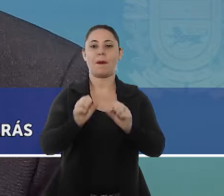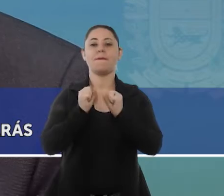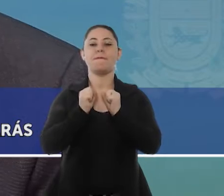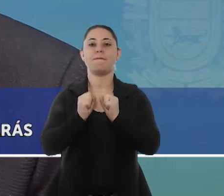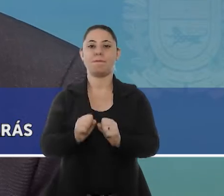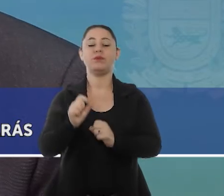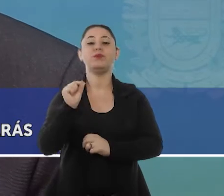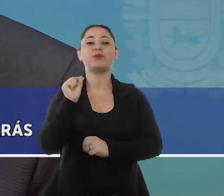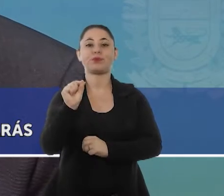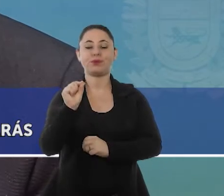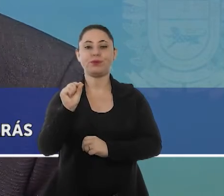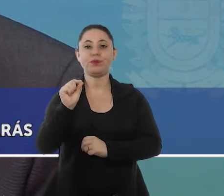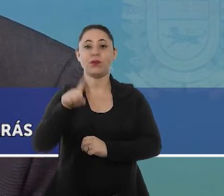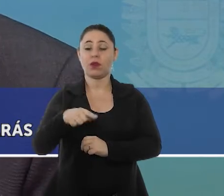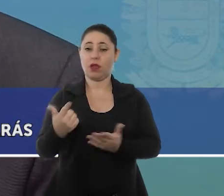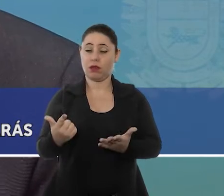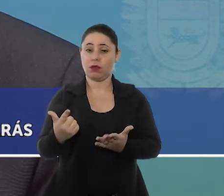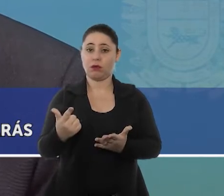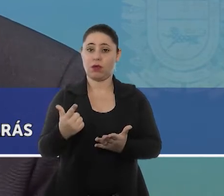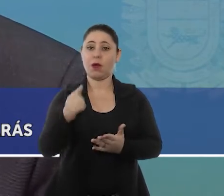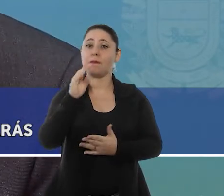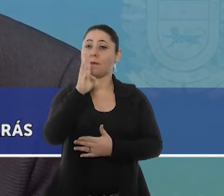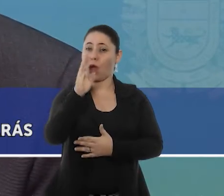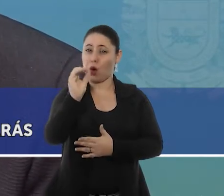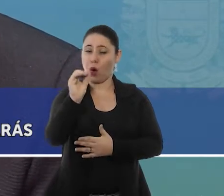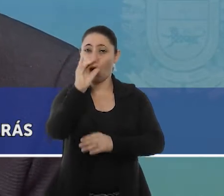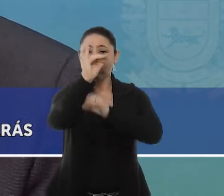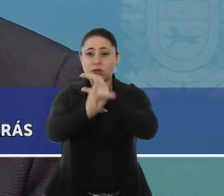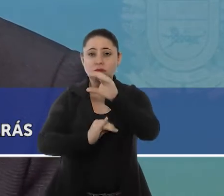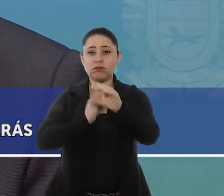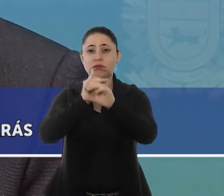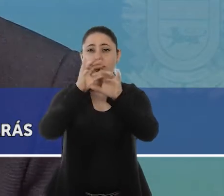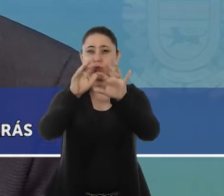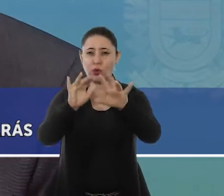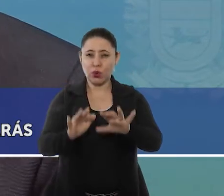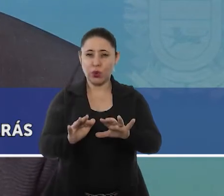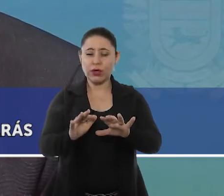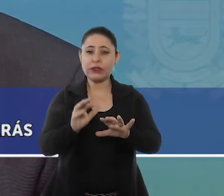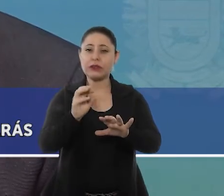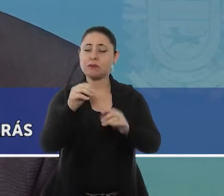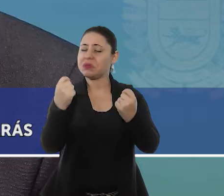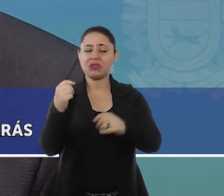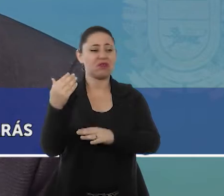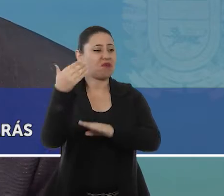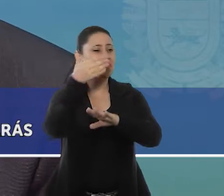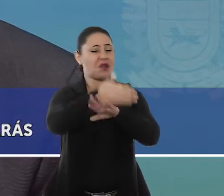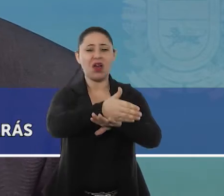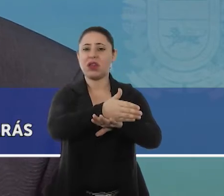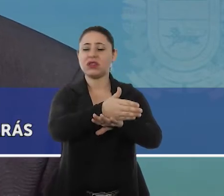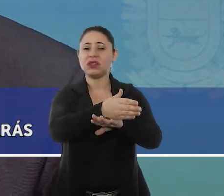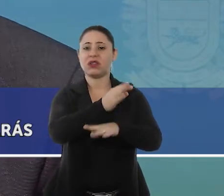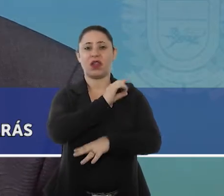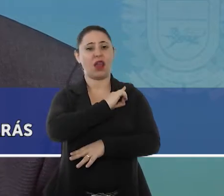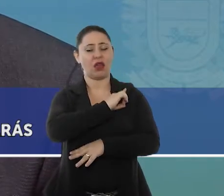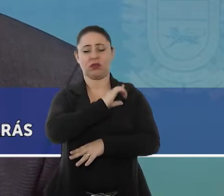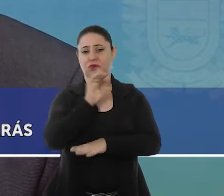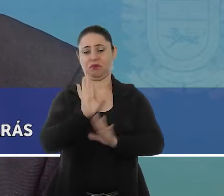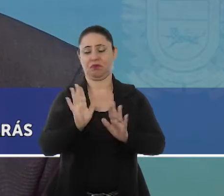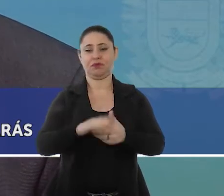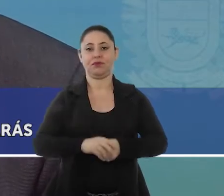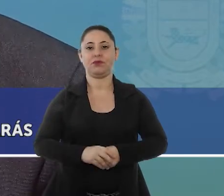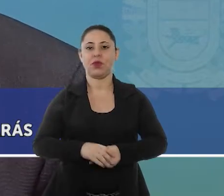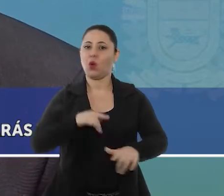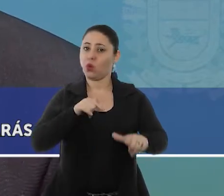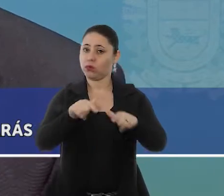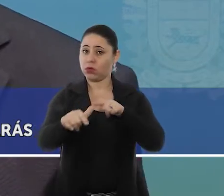dos serviços. A possibilidade de que se faça boletim de ocorrência online, sem necessidade de ir à